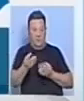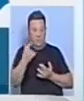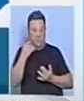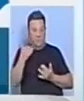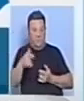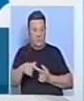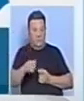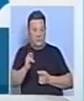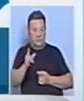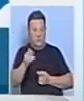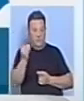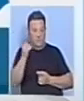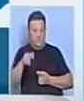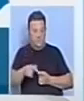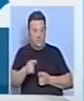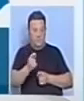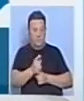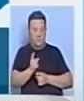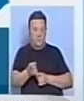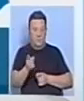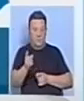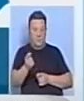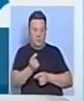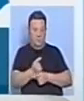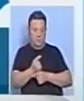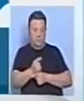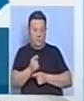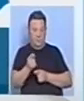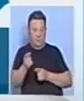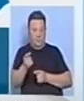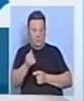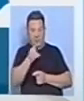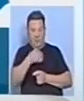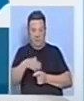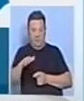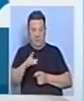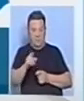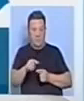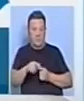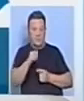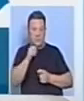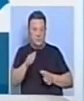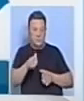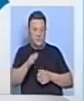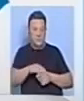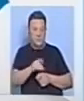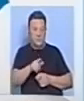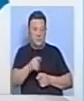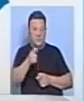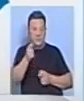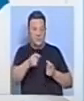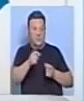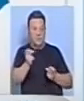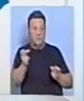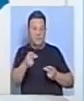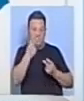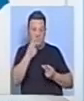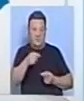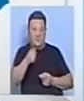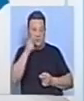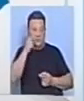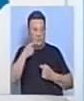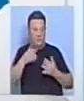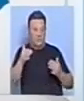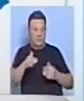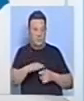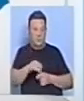notícias no Sul Informação, tanto para os algarvios, como sobretudo para quem nos visita, os turistas.